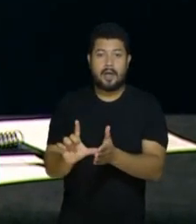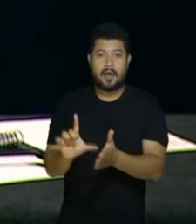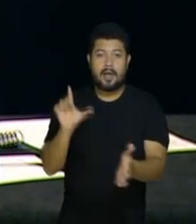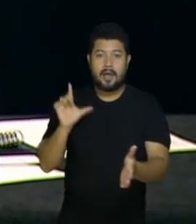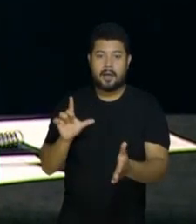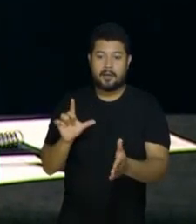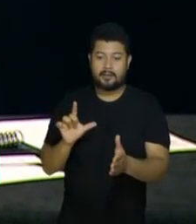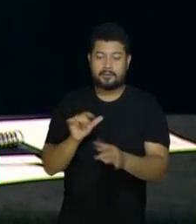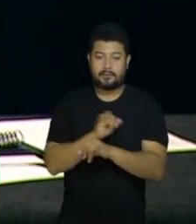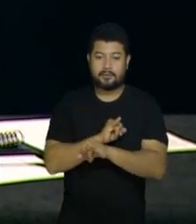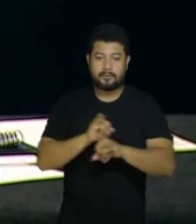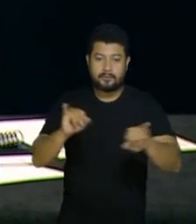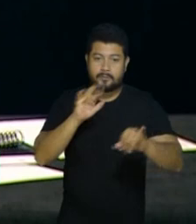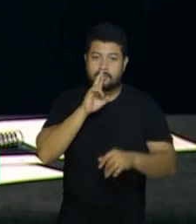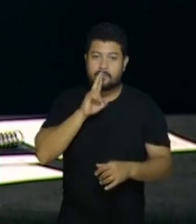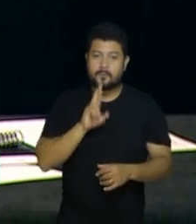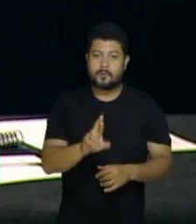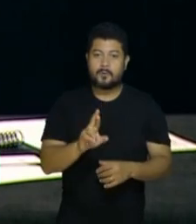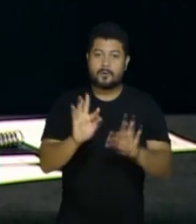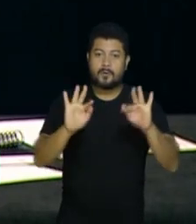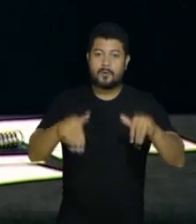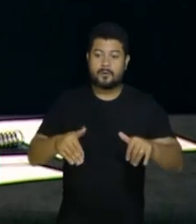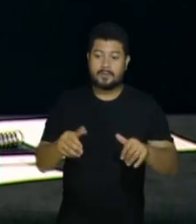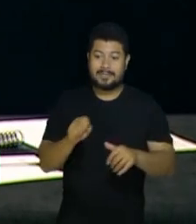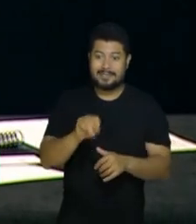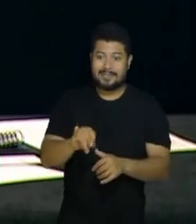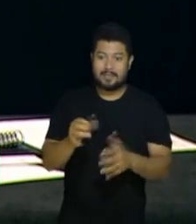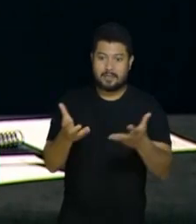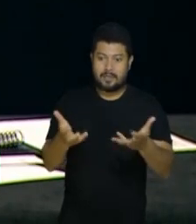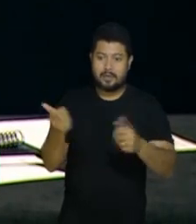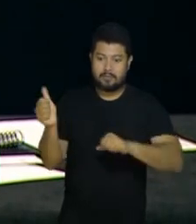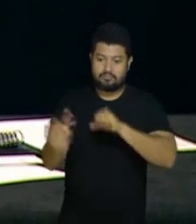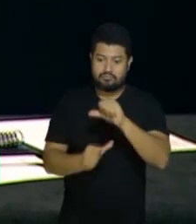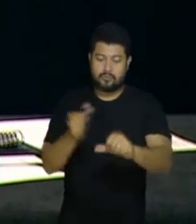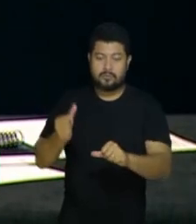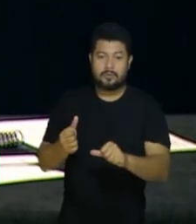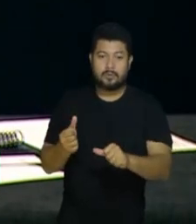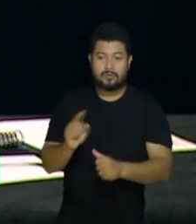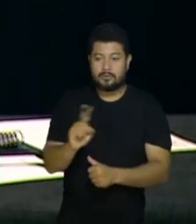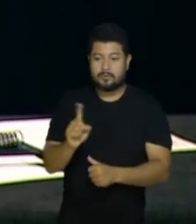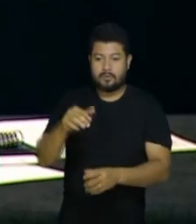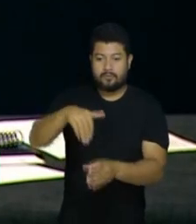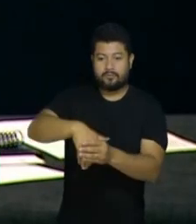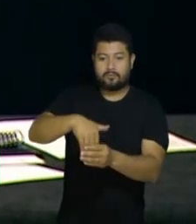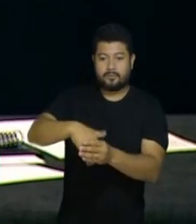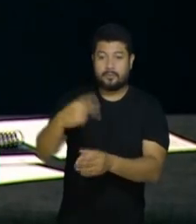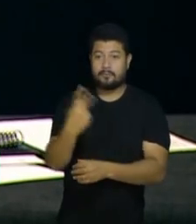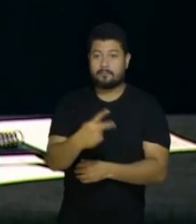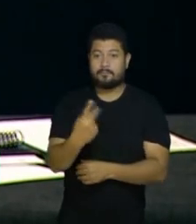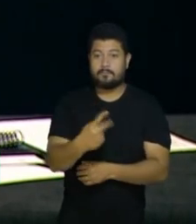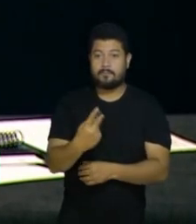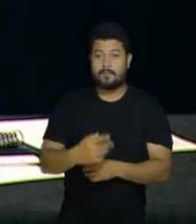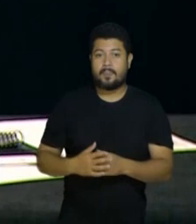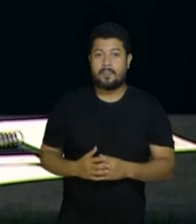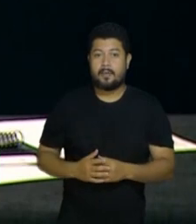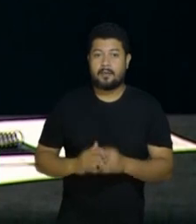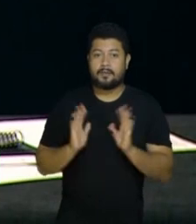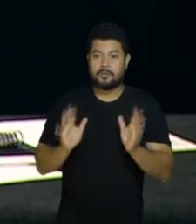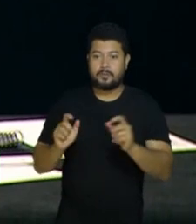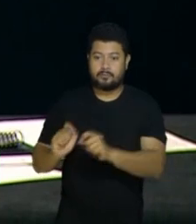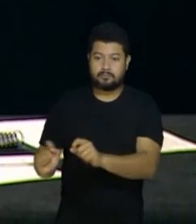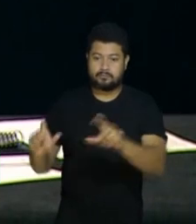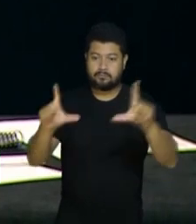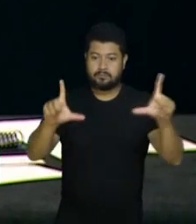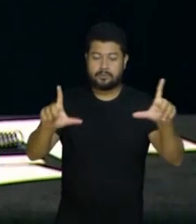proclamado o resultado final, dele fazer a modificação, ou seja, a retificação do seu voto. Após aberta a votação, o